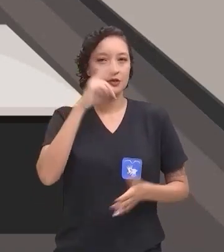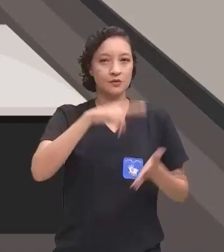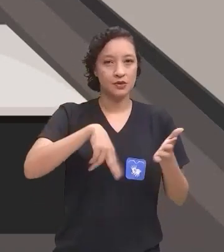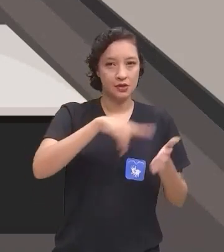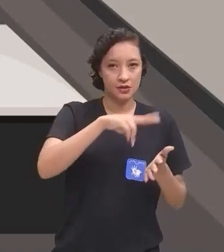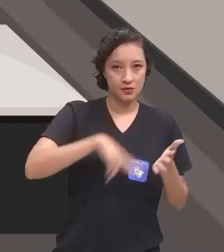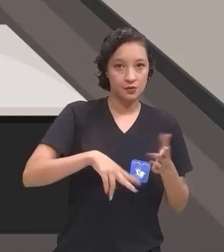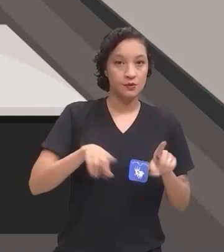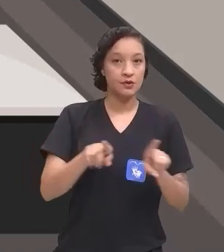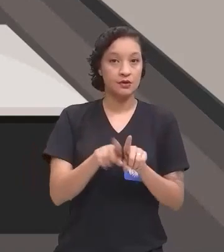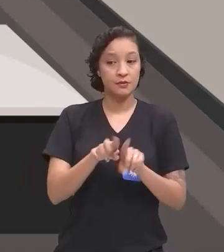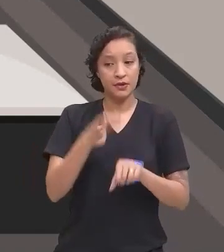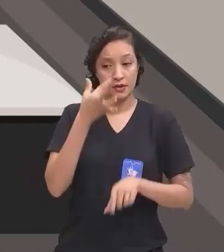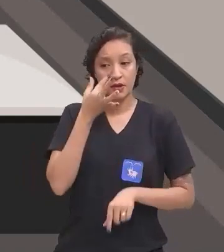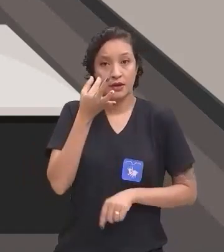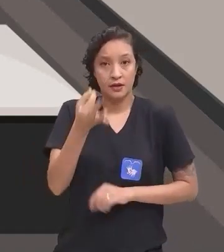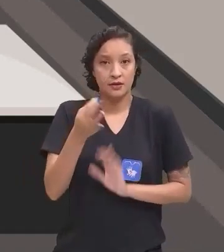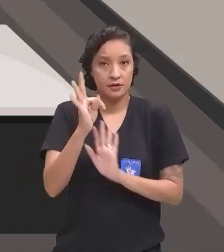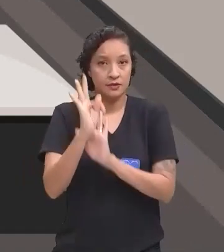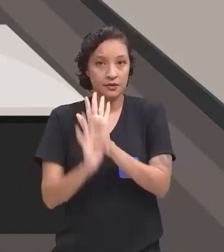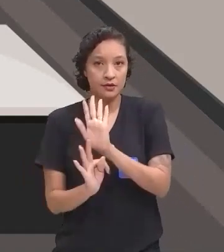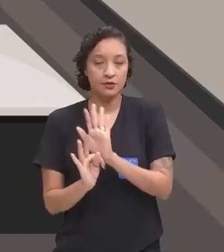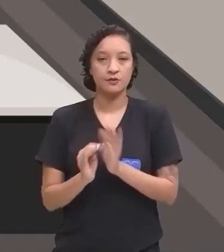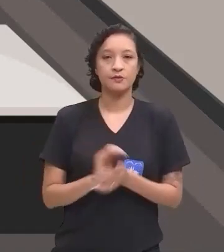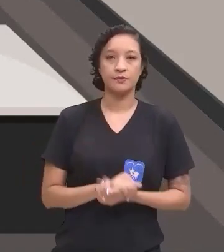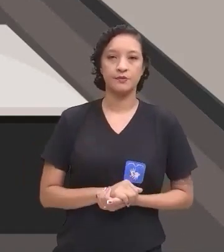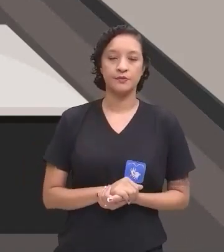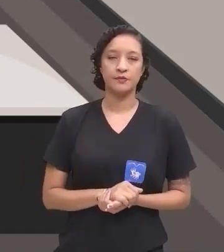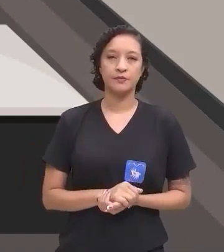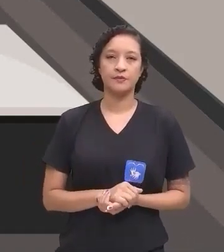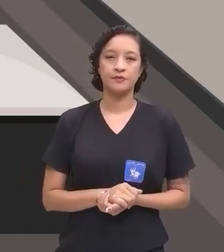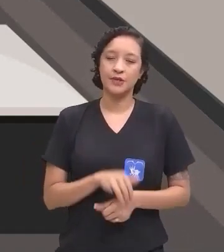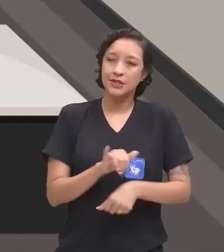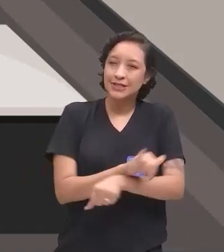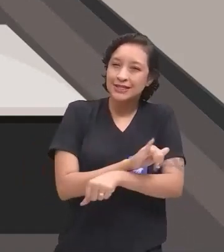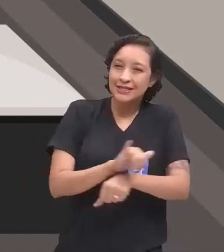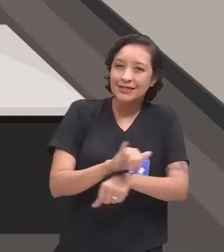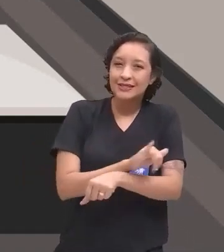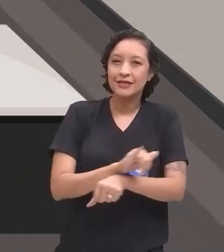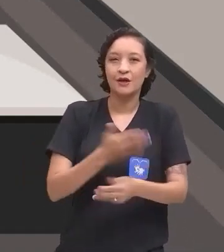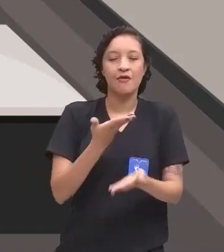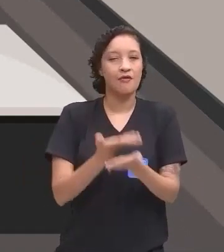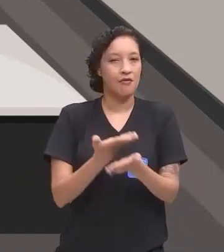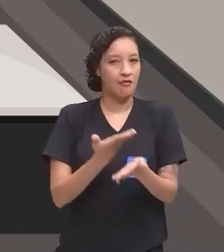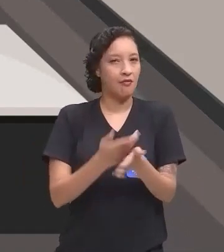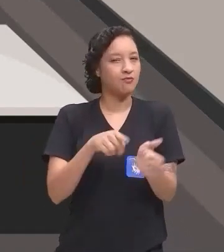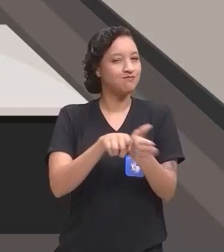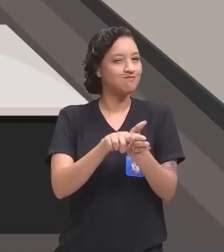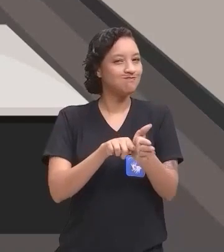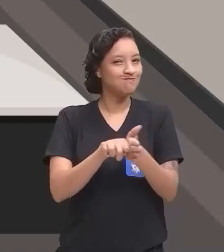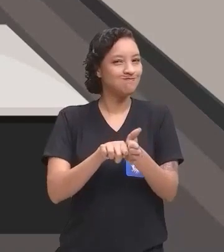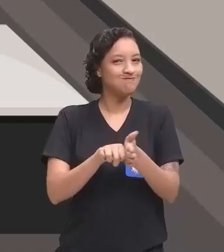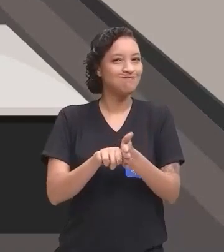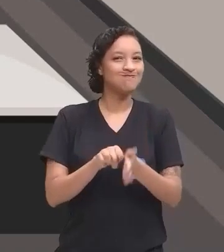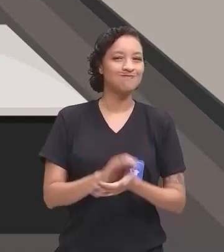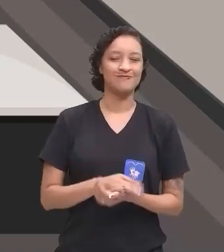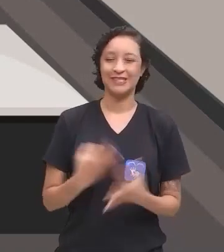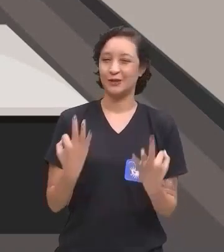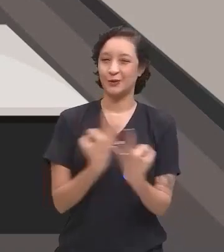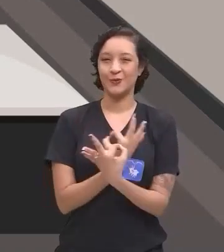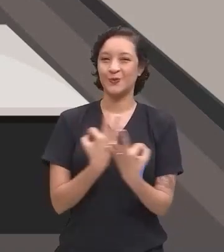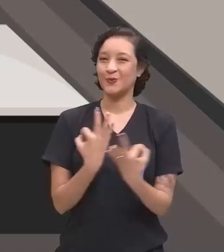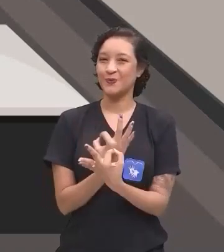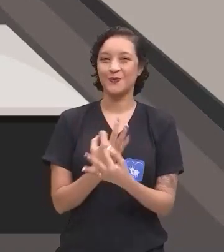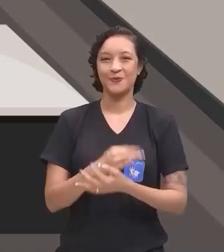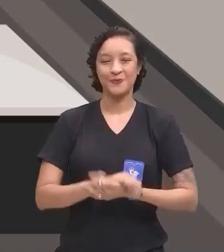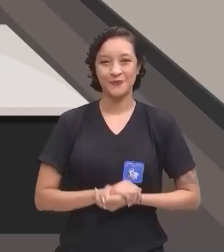e da escuta. Dessa forma, a aula ficará bem mais investigativa, hein? Vai ser